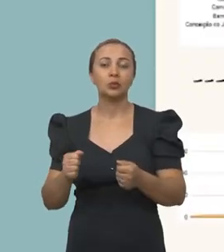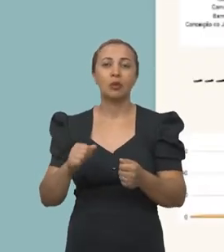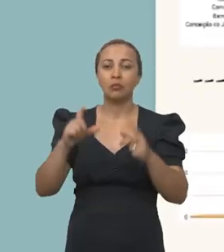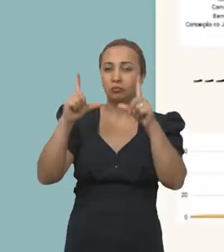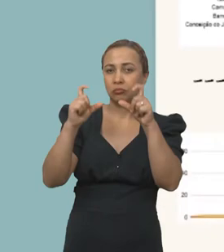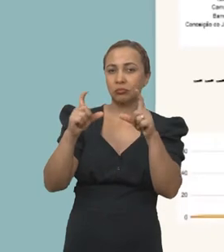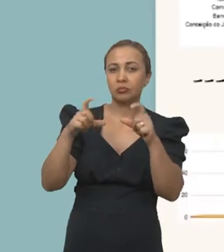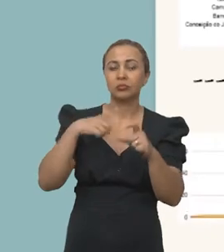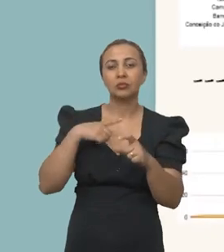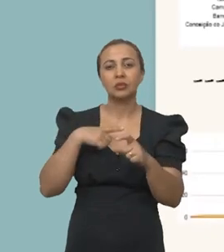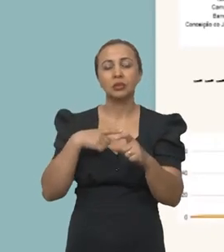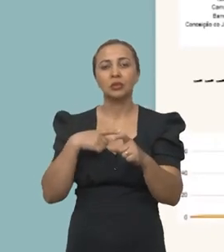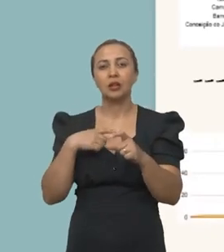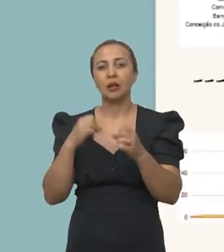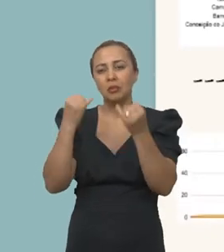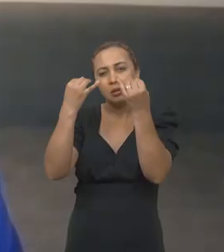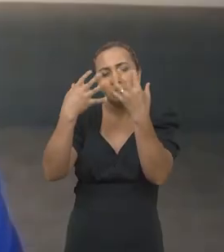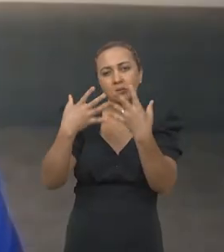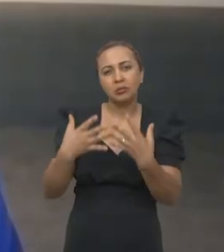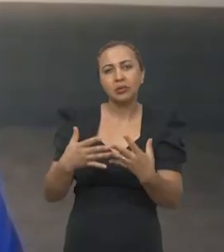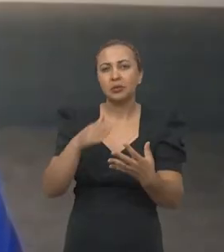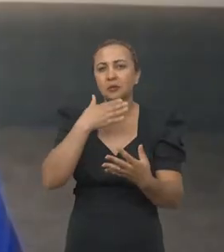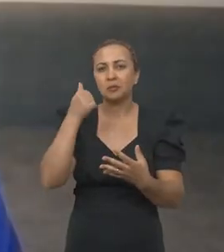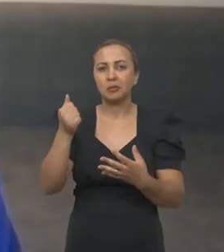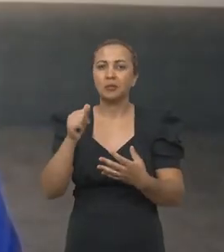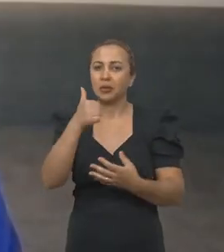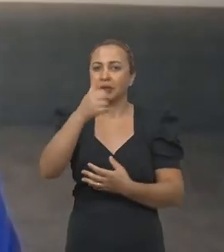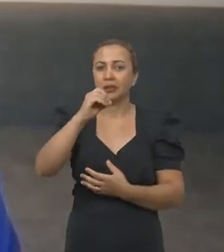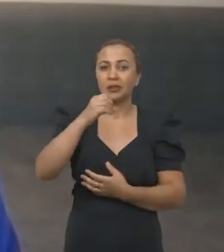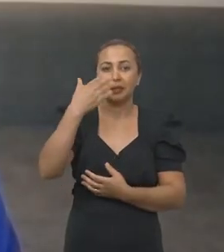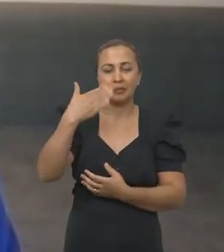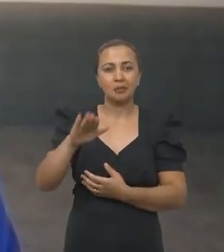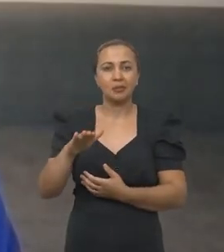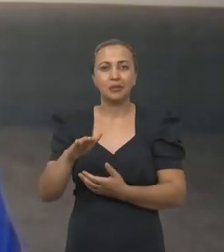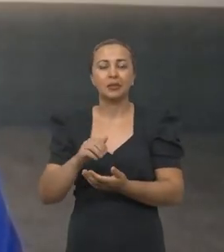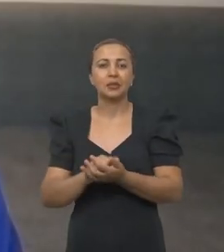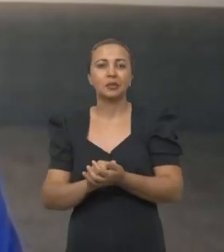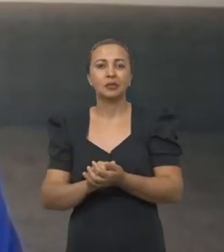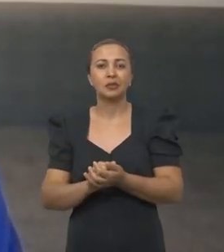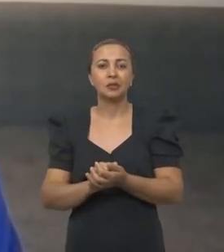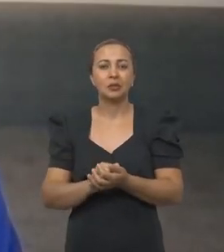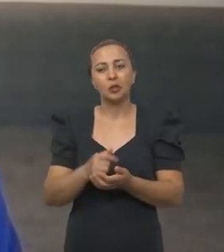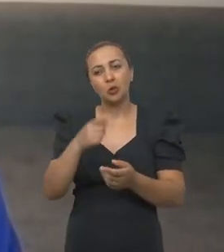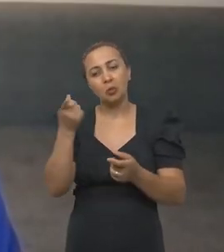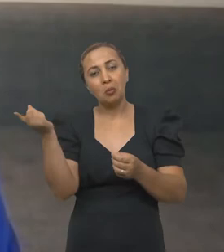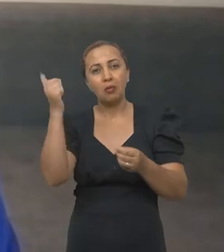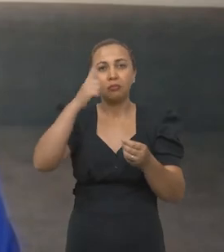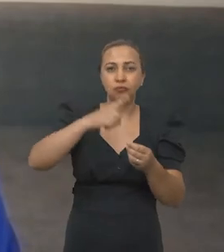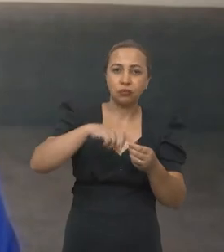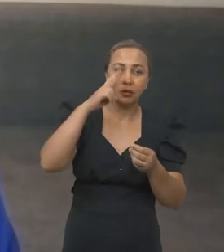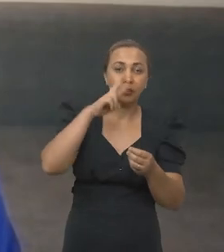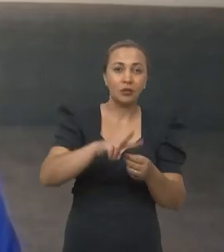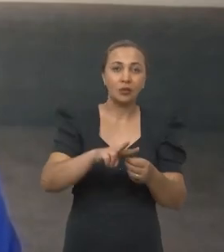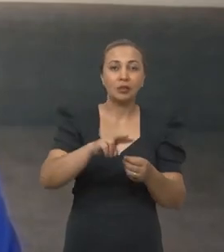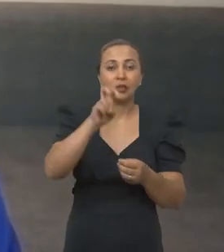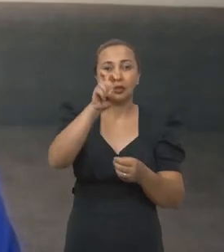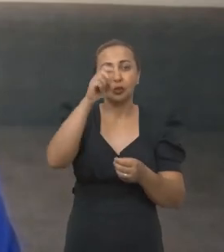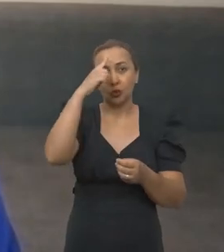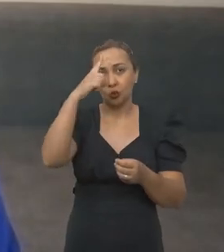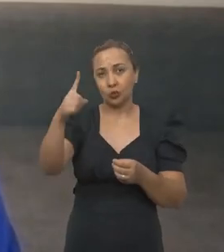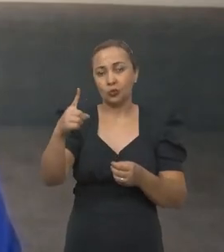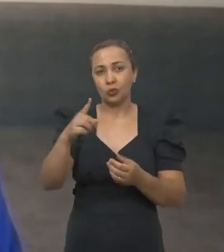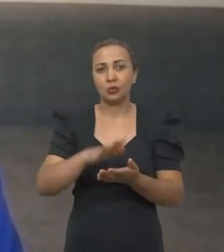produz imagens que chegam a ter um detalhamento de 10 metros e uma revisitada de